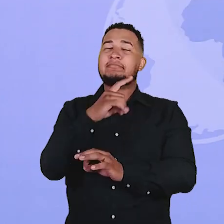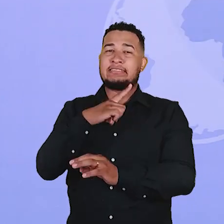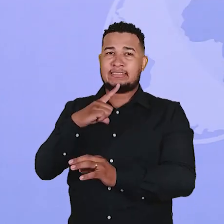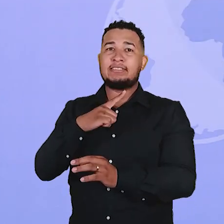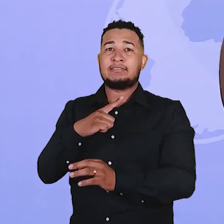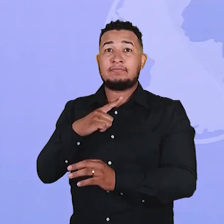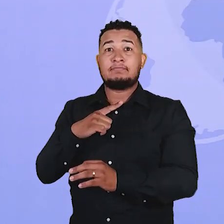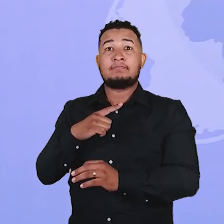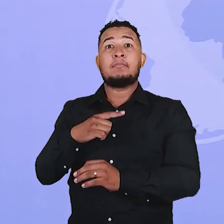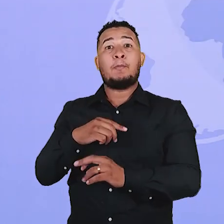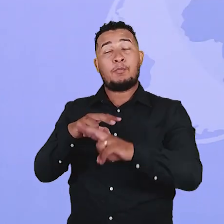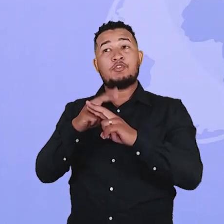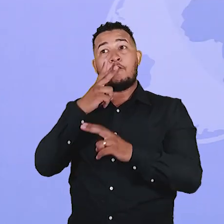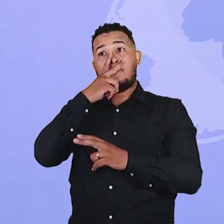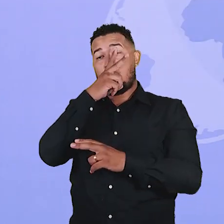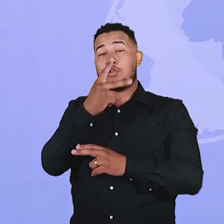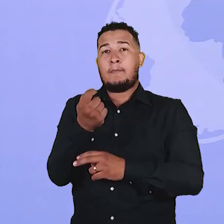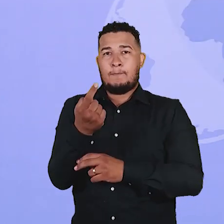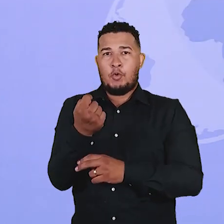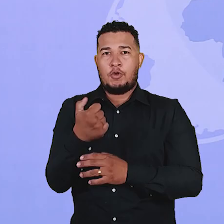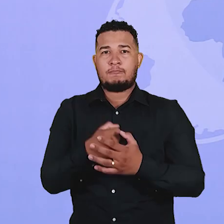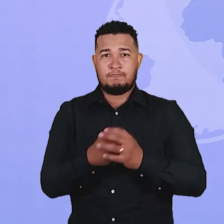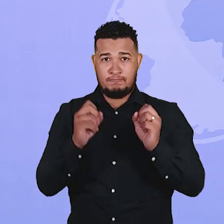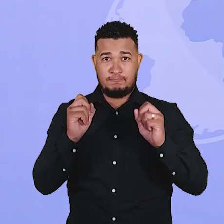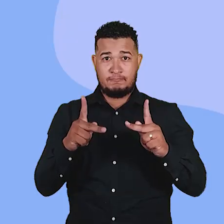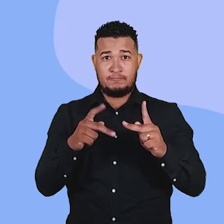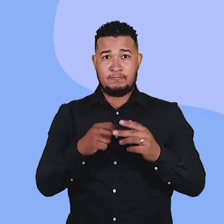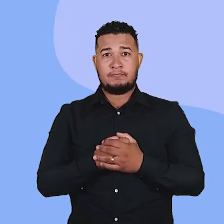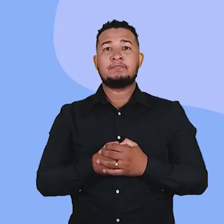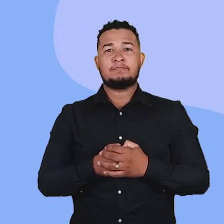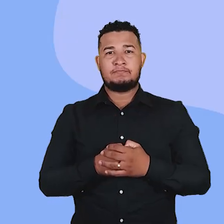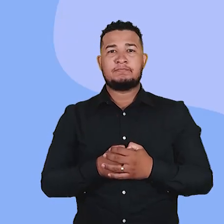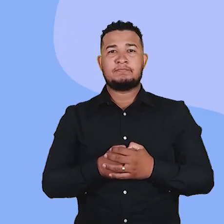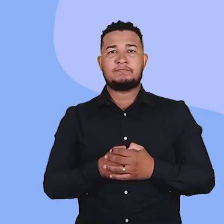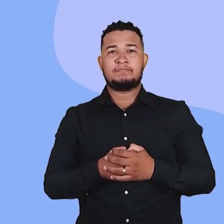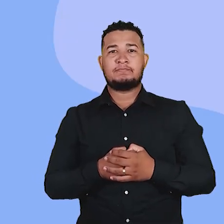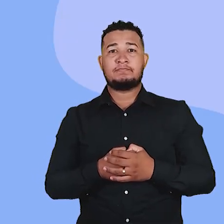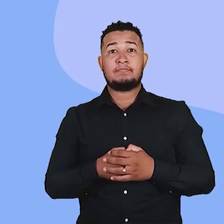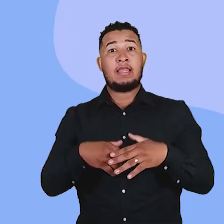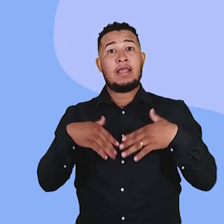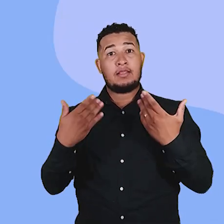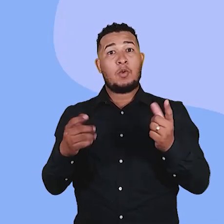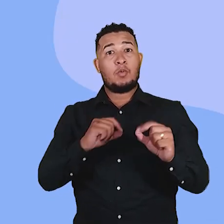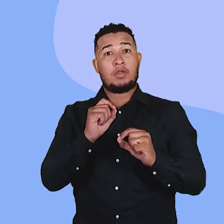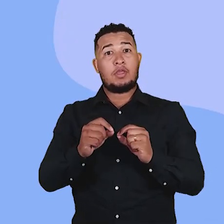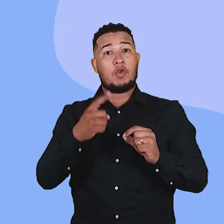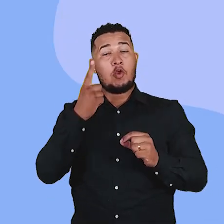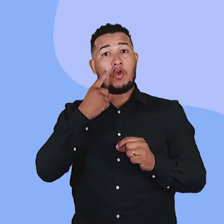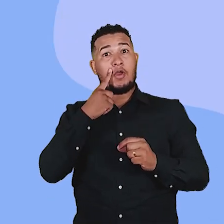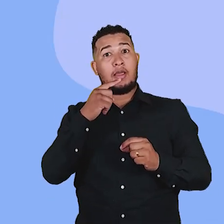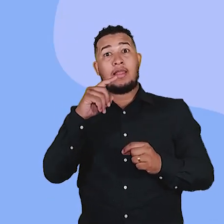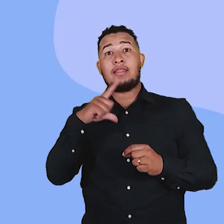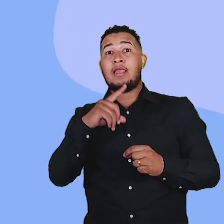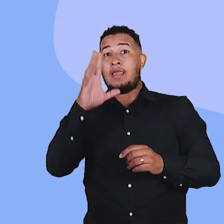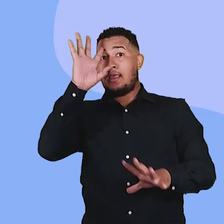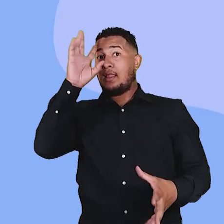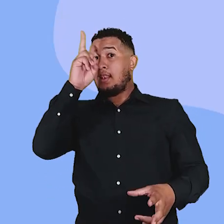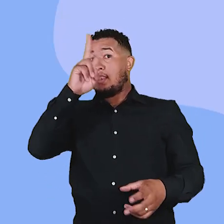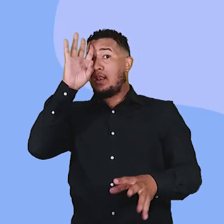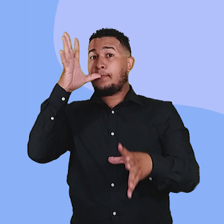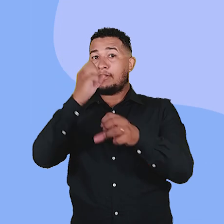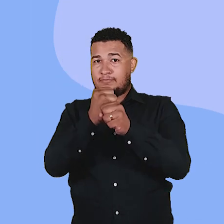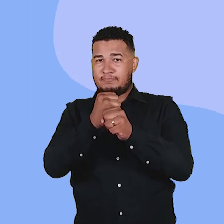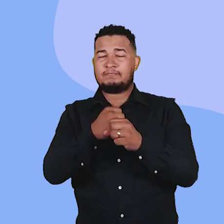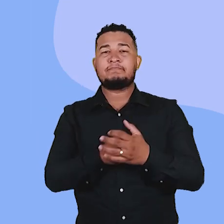fala que a força de coesão dela é baixa. Beleza? Então, galera, vamos agora para a nossa